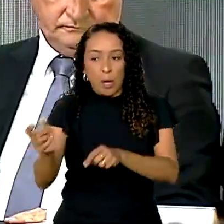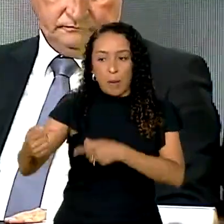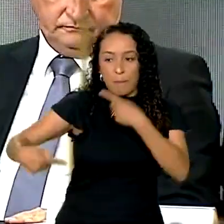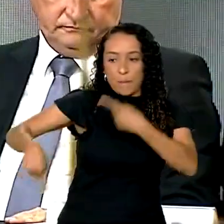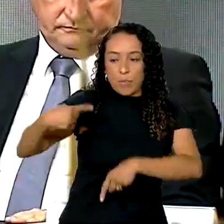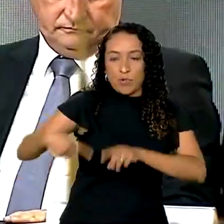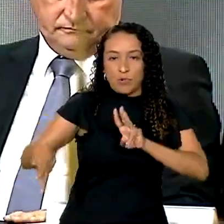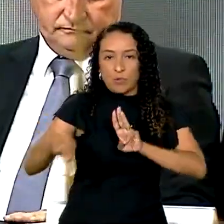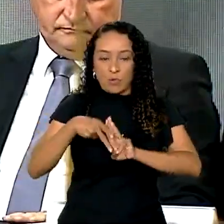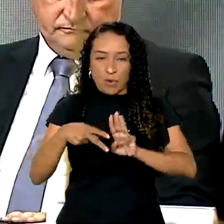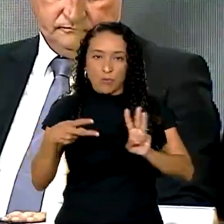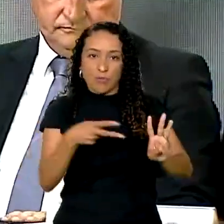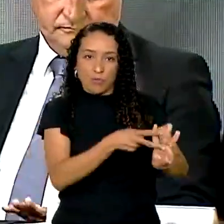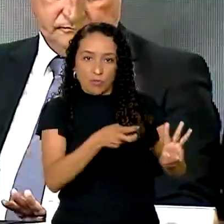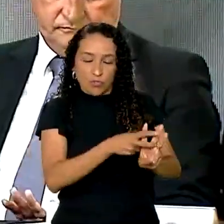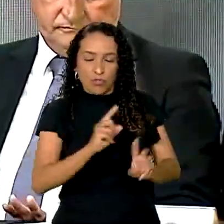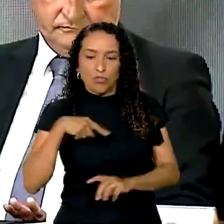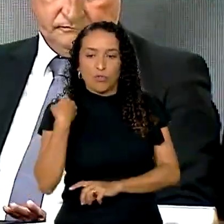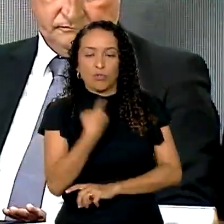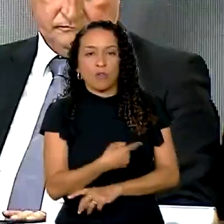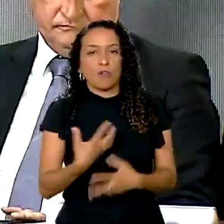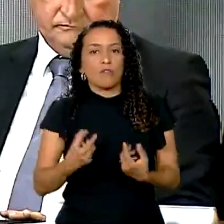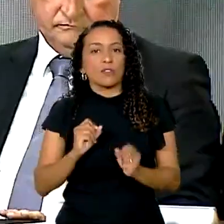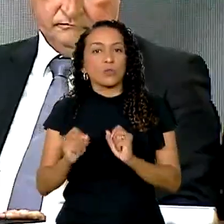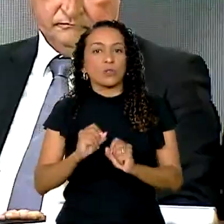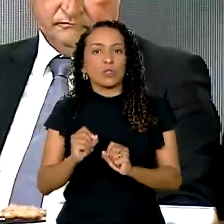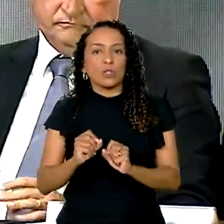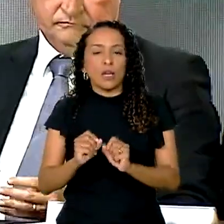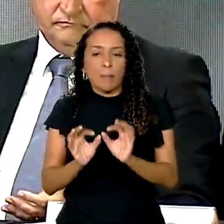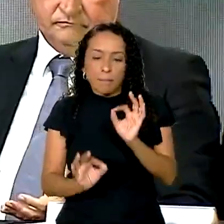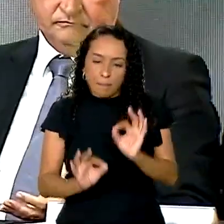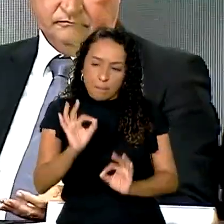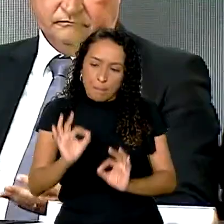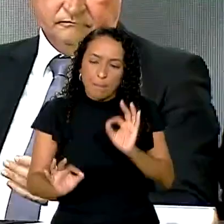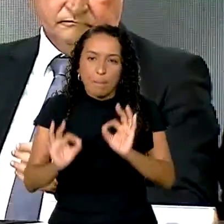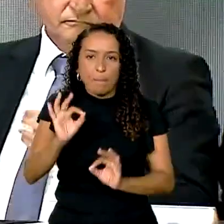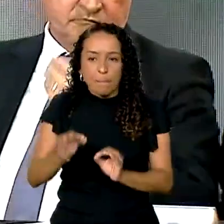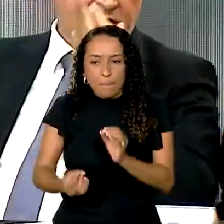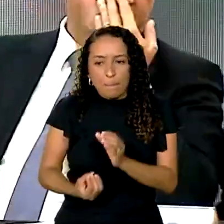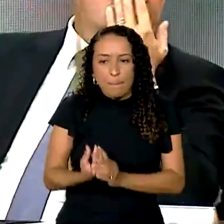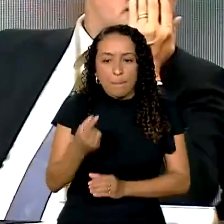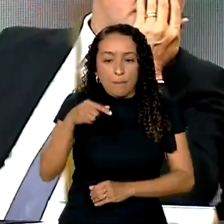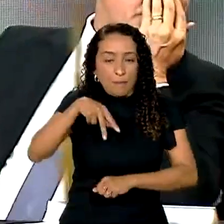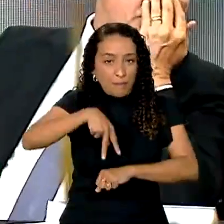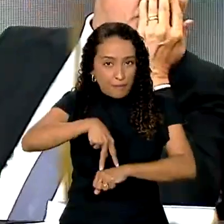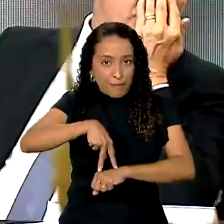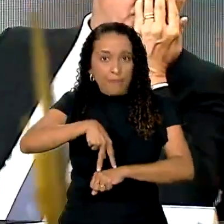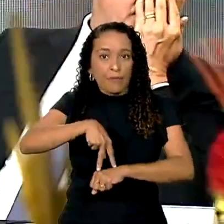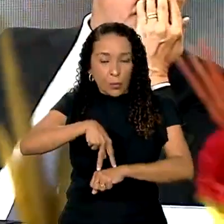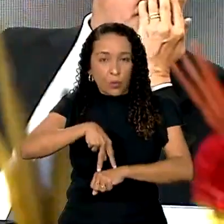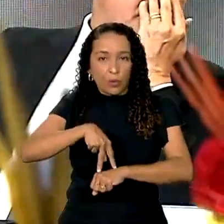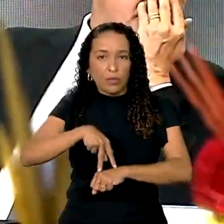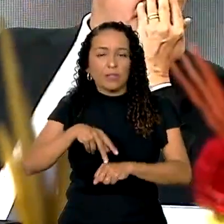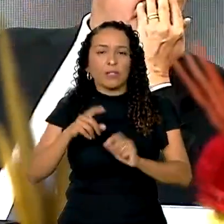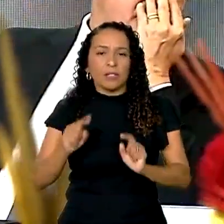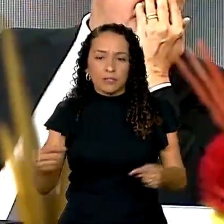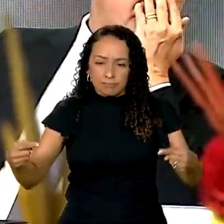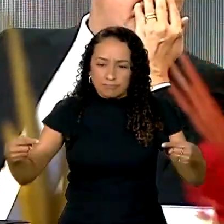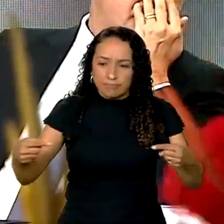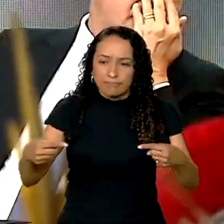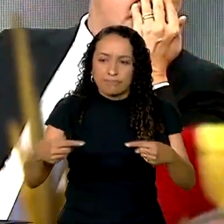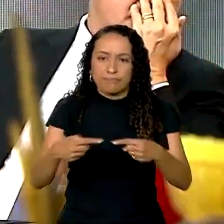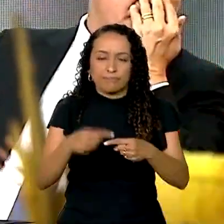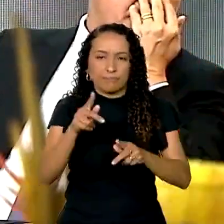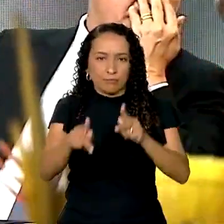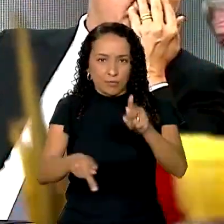política indigenista, é que nós vamos construir aqui, aquilo que é adequado e suficiente para